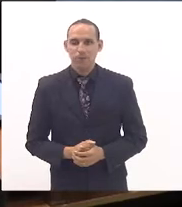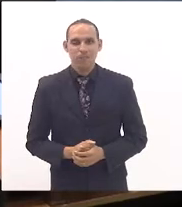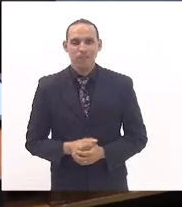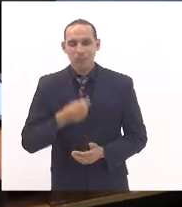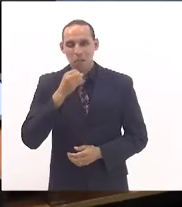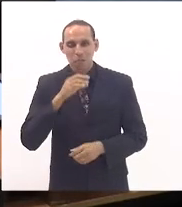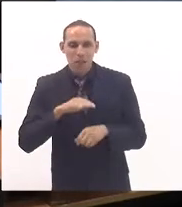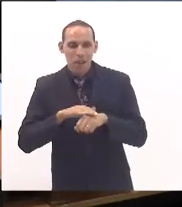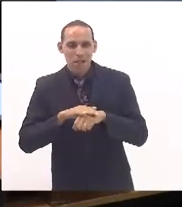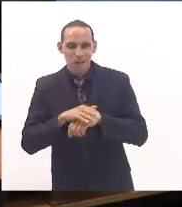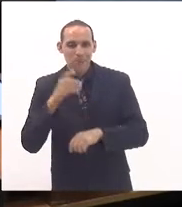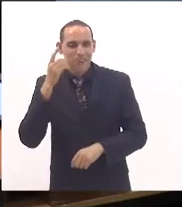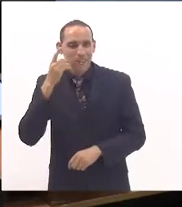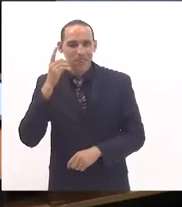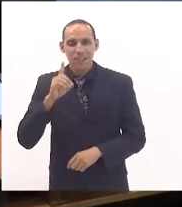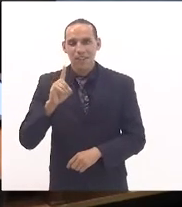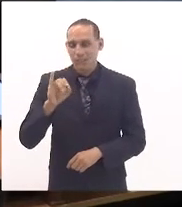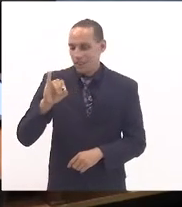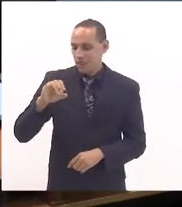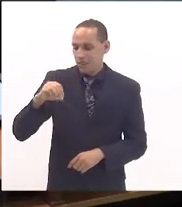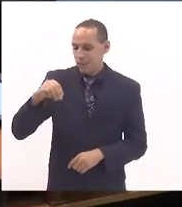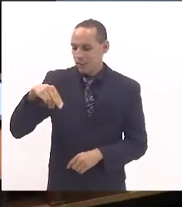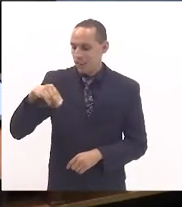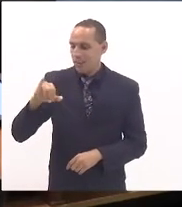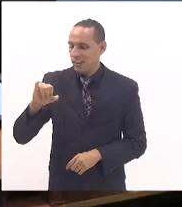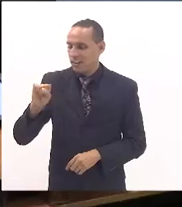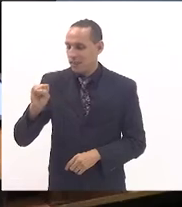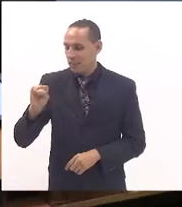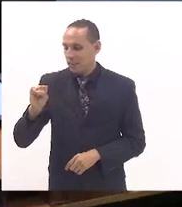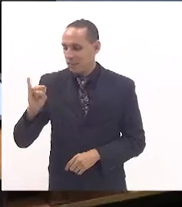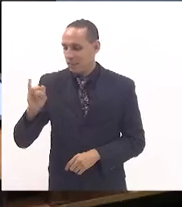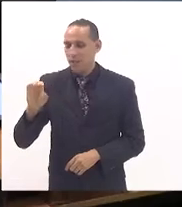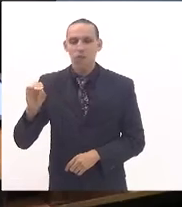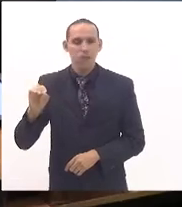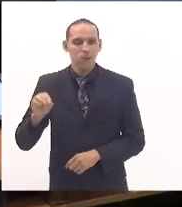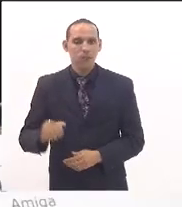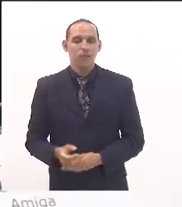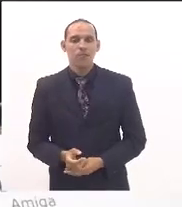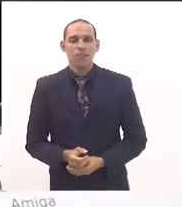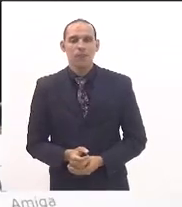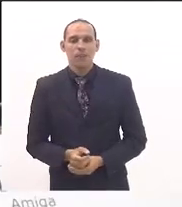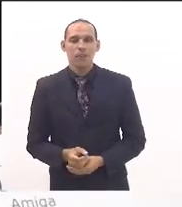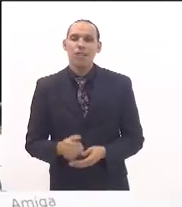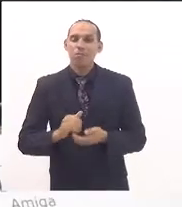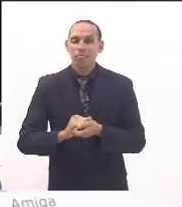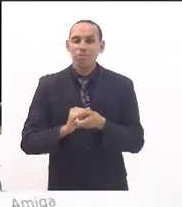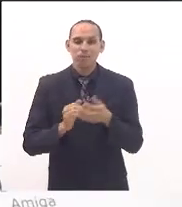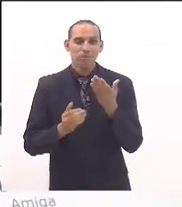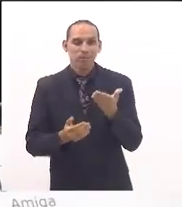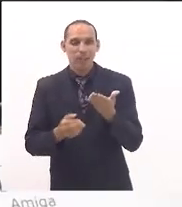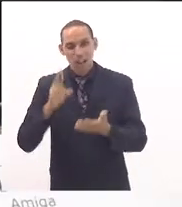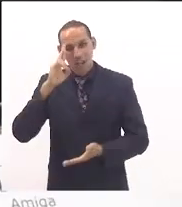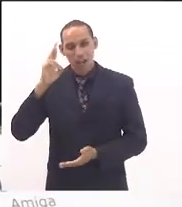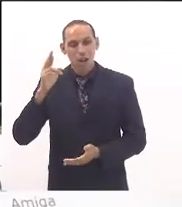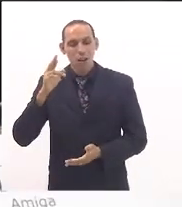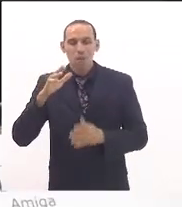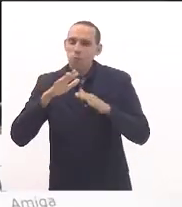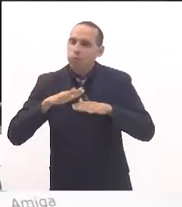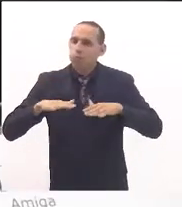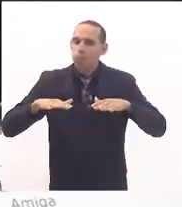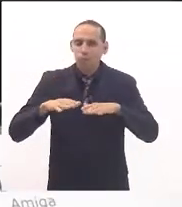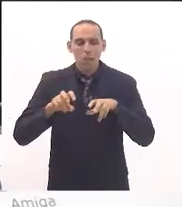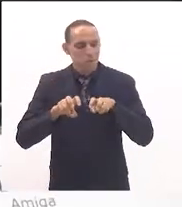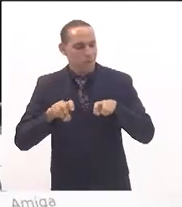Oi boa noite o deputado Dionísio Lins saudando ao Senhor saldo ao todas as autoridades